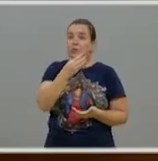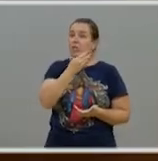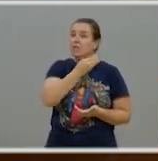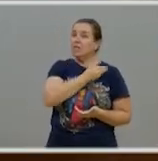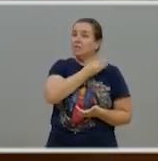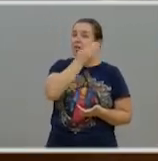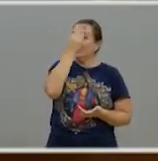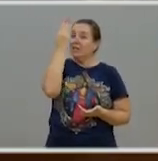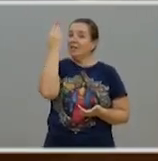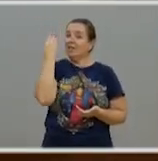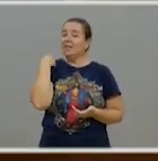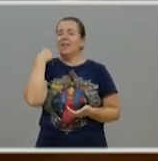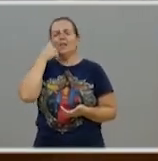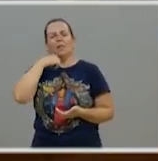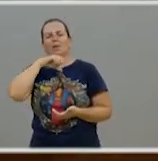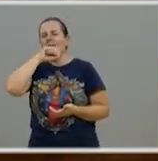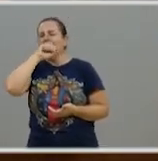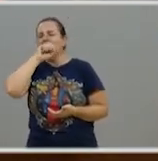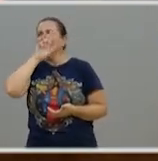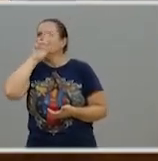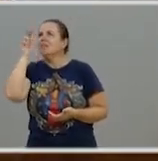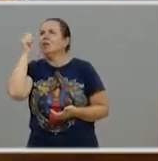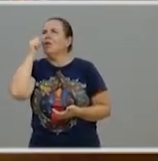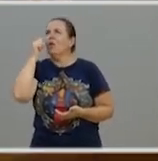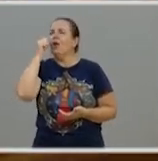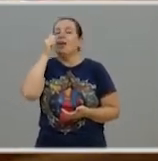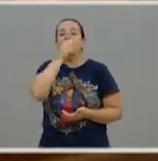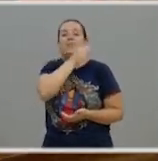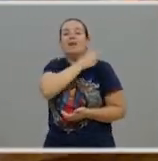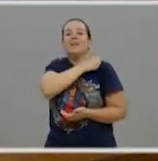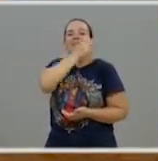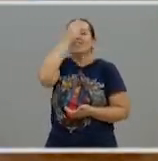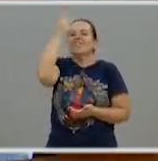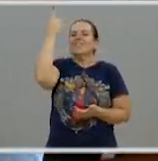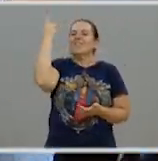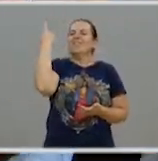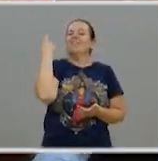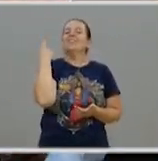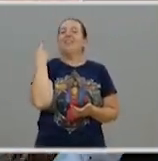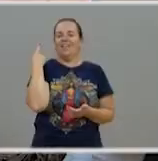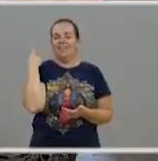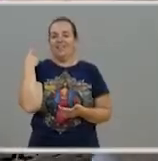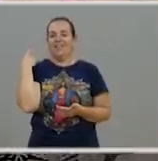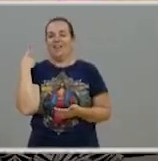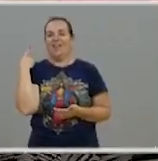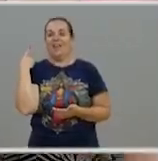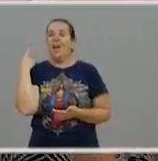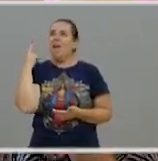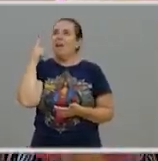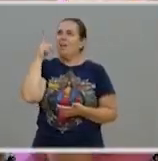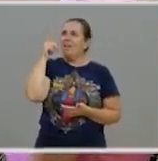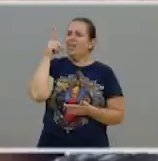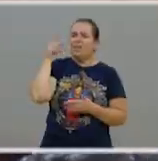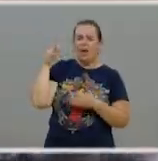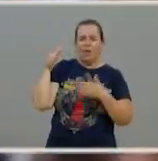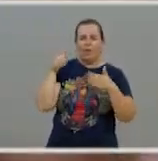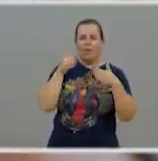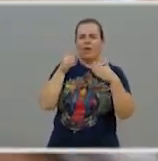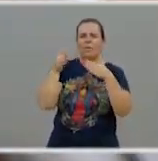Filho de Maria, Mãe Senhora Aparecida,